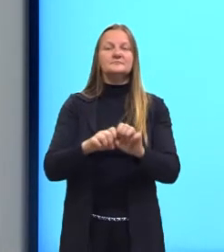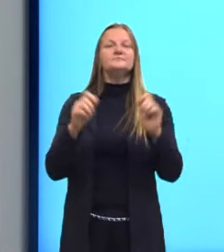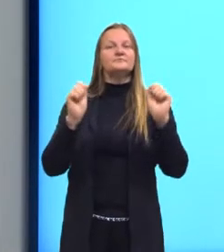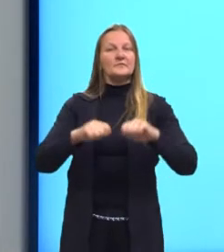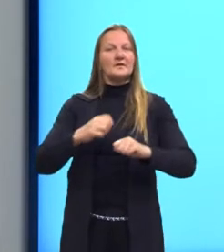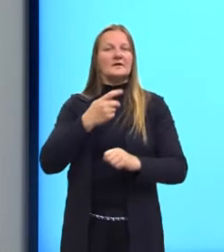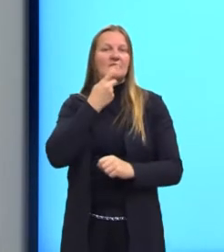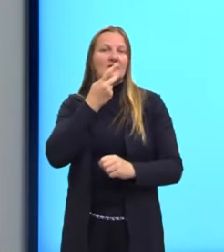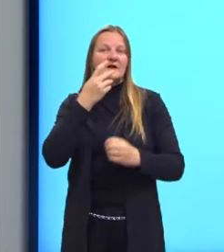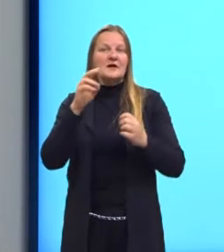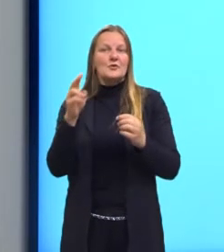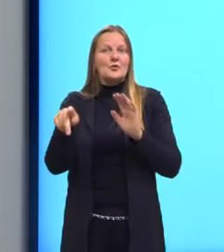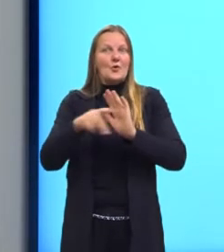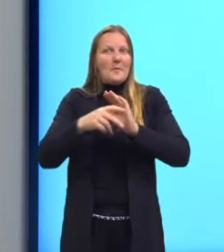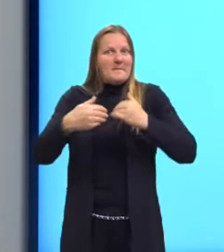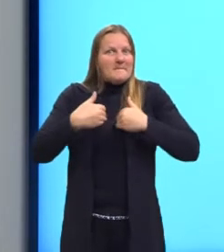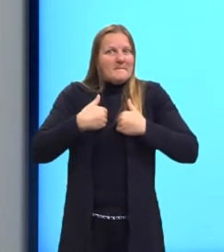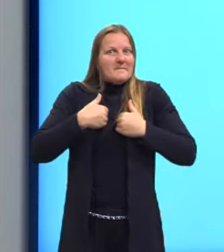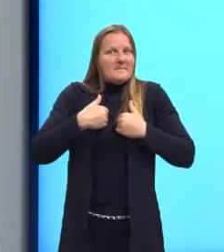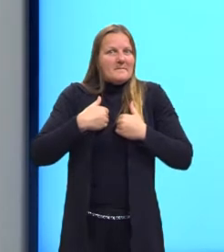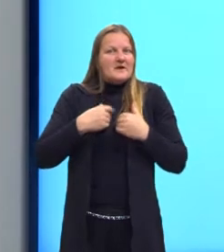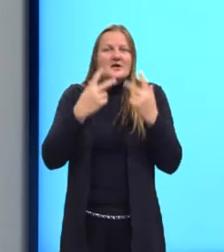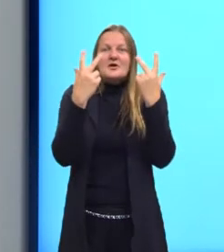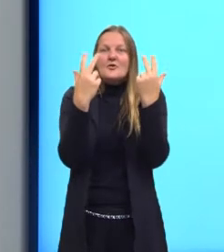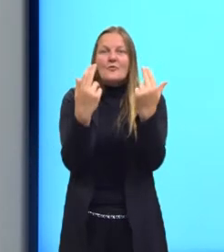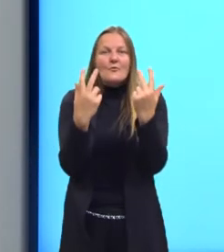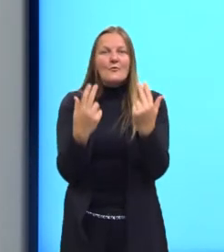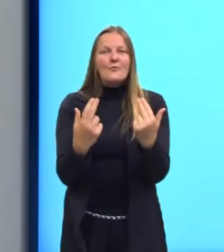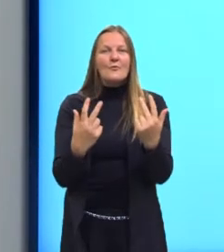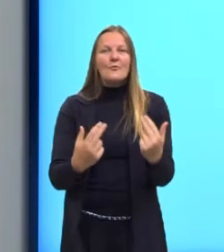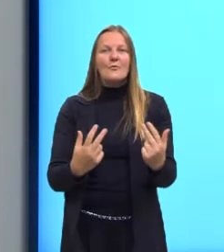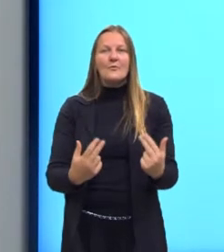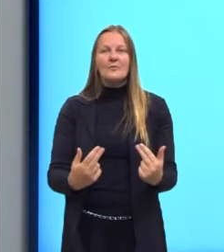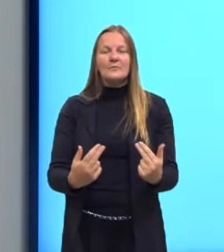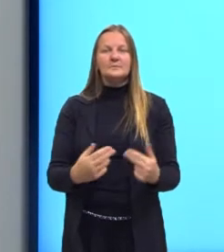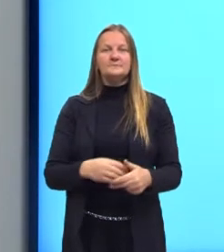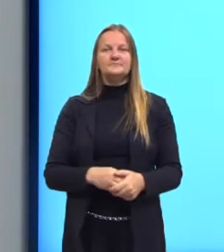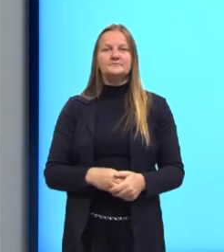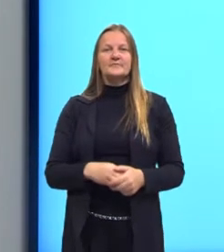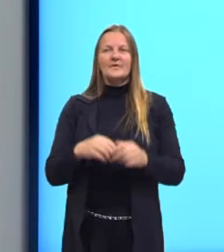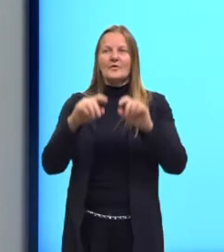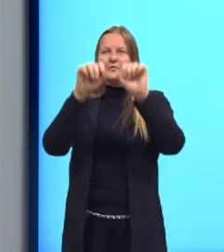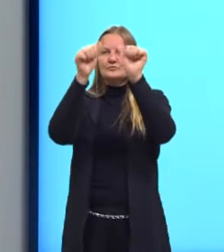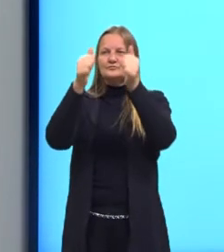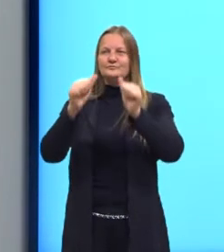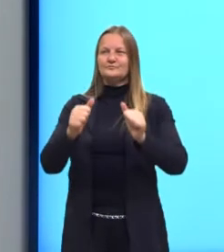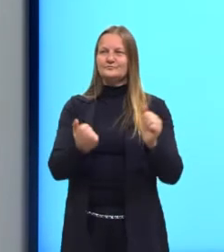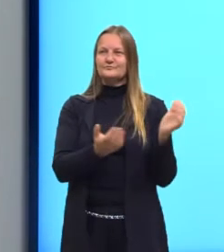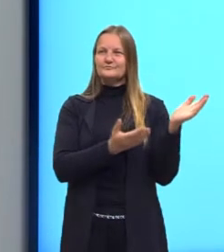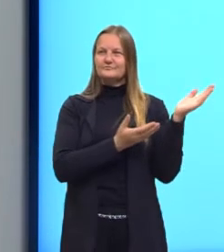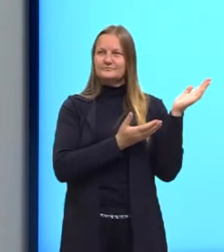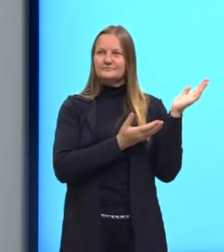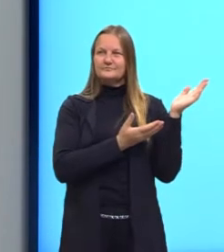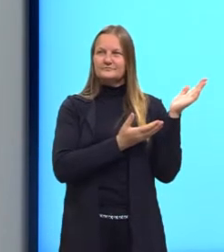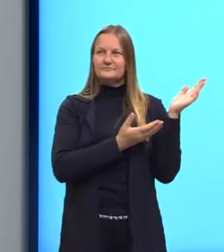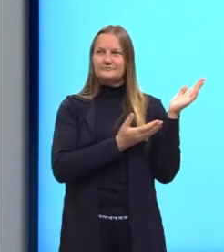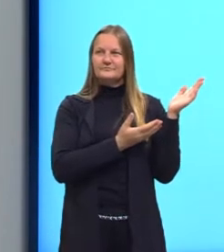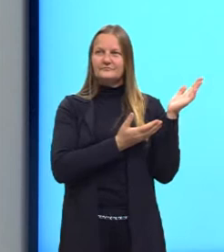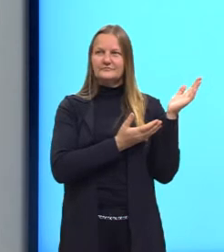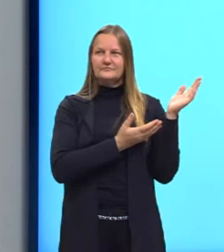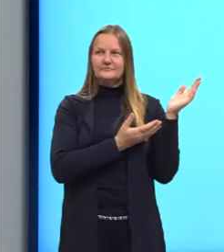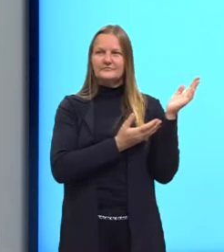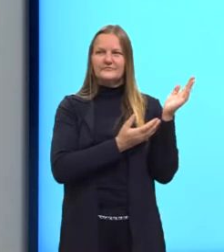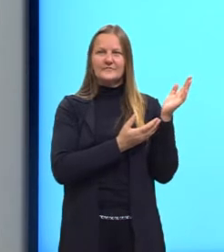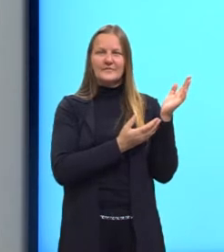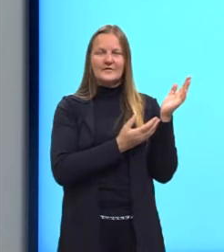chamar de esqueleto sempre será a mesma então nessa bela imagem do esqueleto do esqueleto do desenho